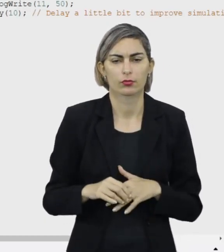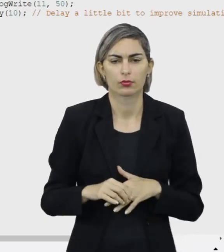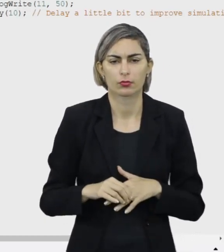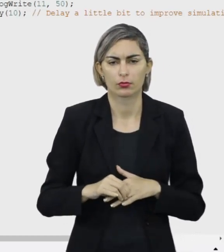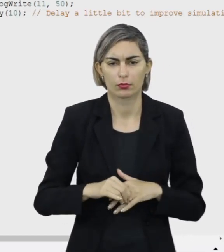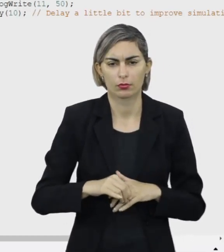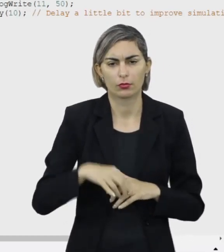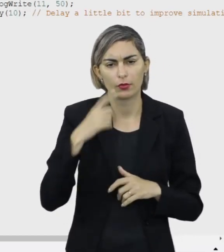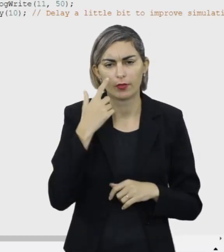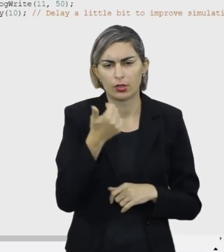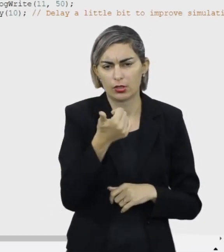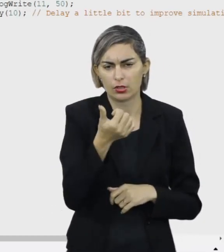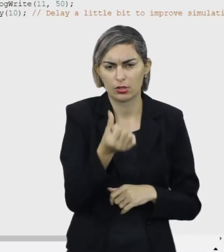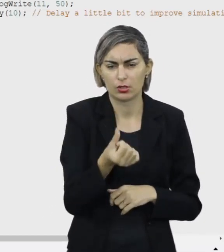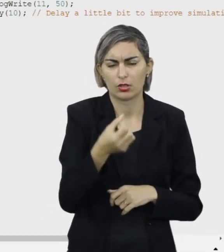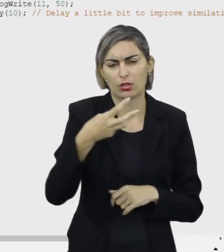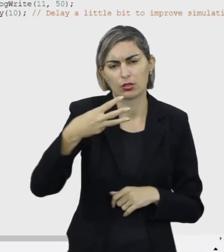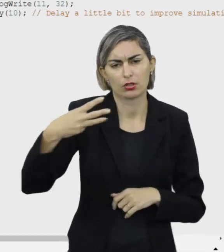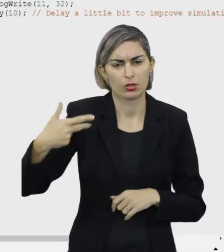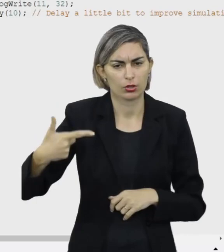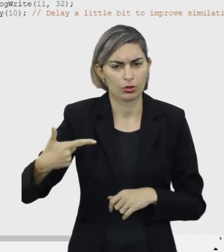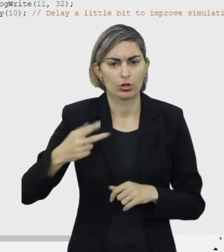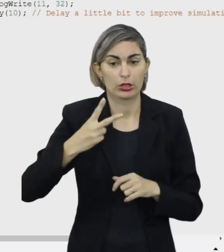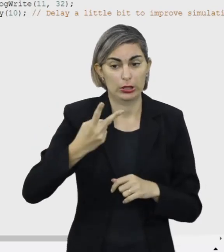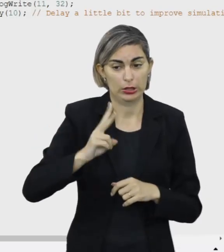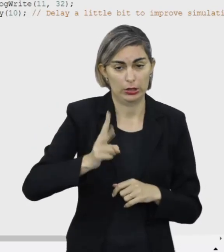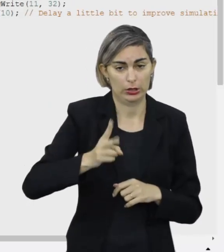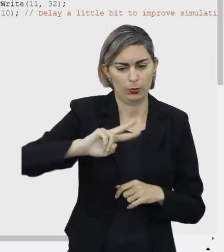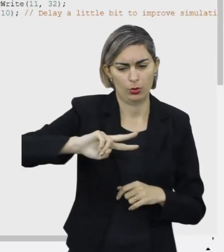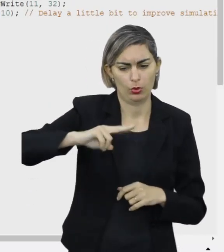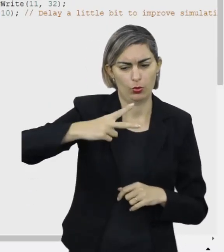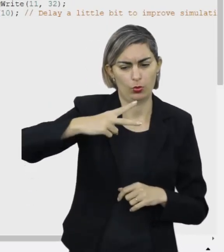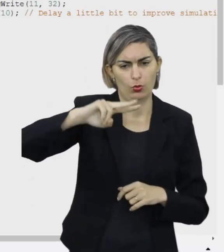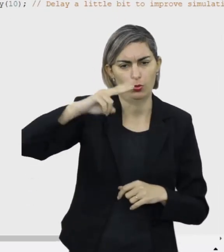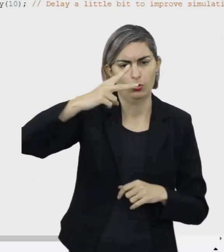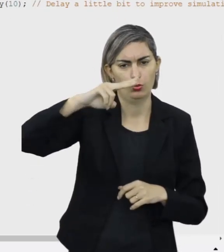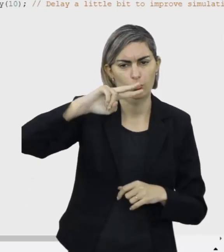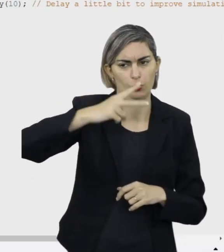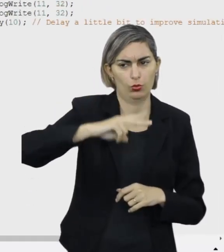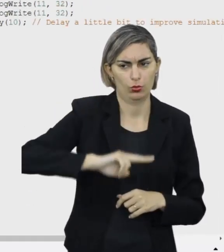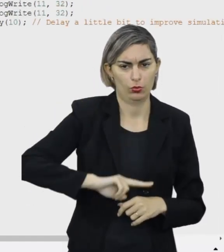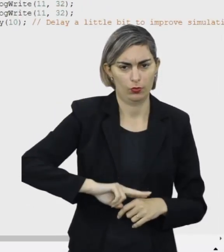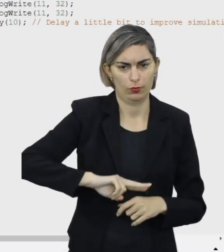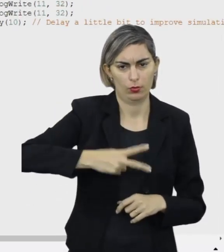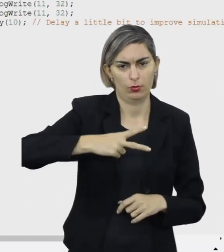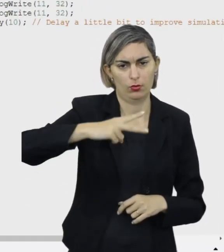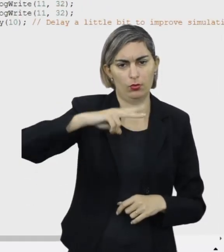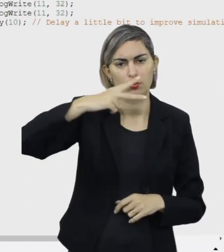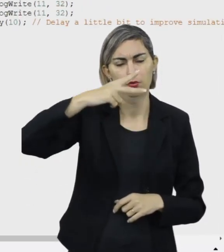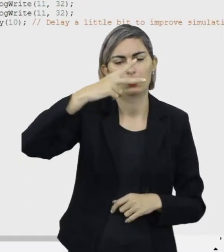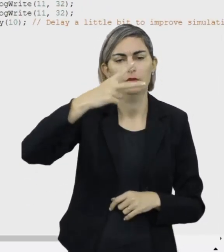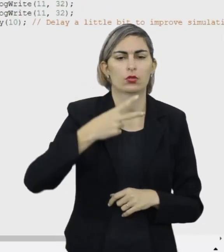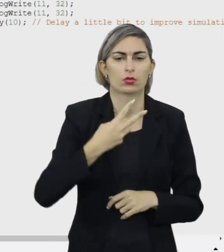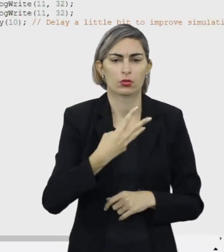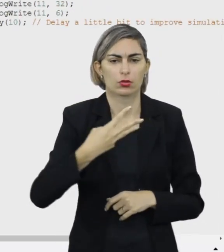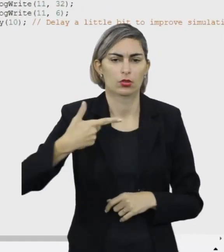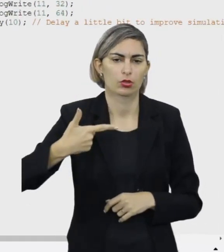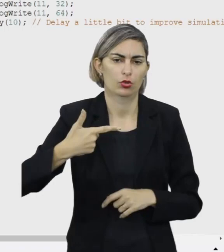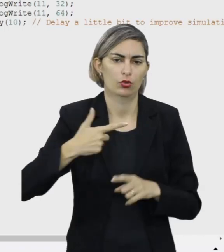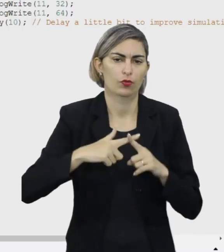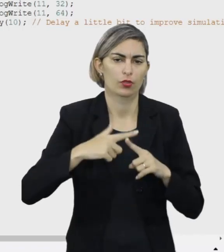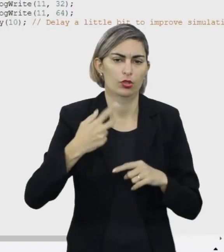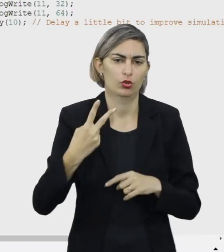Fazer assim, 16, 32, vamos sempre aumentando. Vou duplicar aqui. A gente põe aqui, ó. 32 vezes